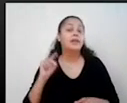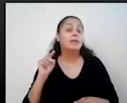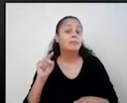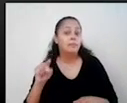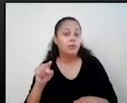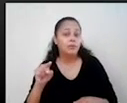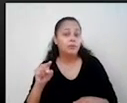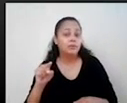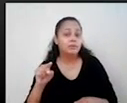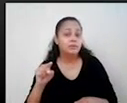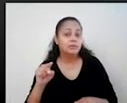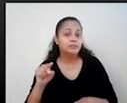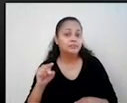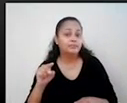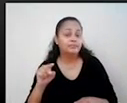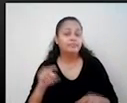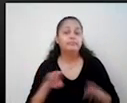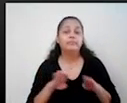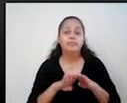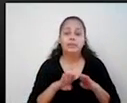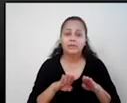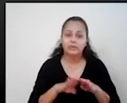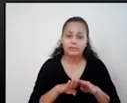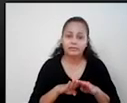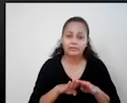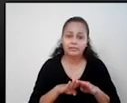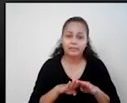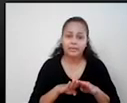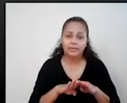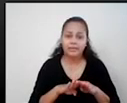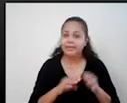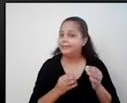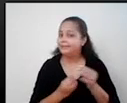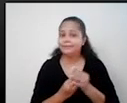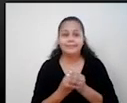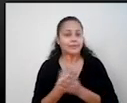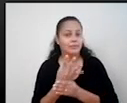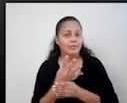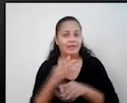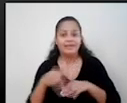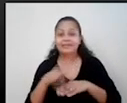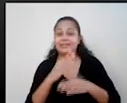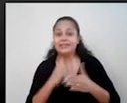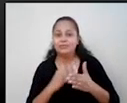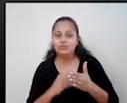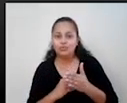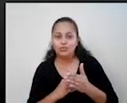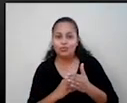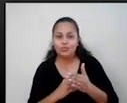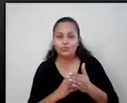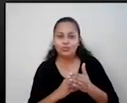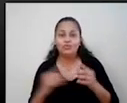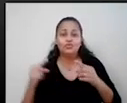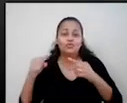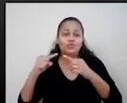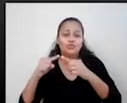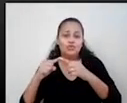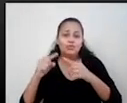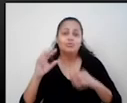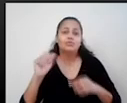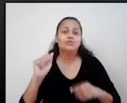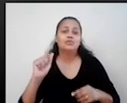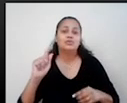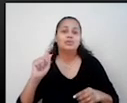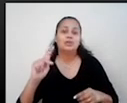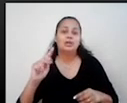E a pontuação, então, não é tão marcada assim em todos os tipos de aposto. Como nós